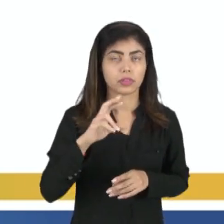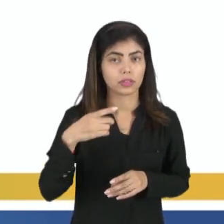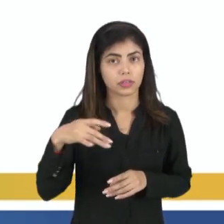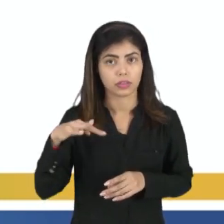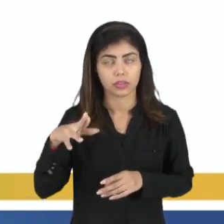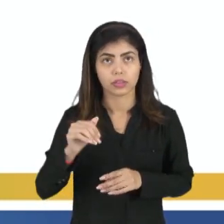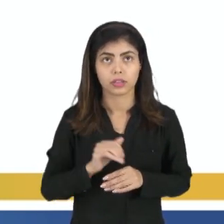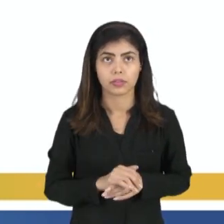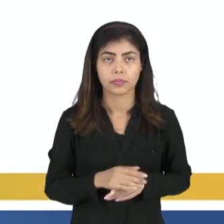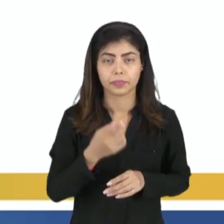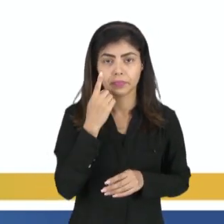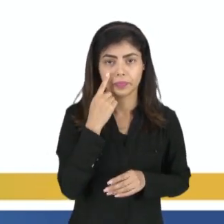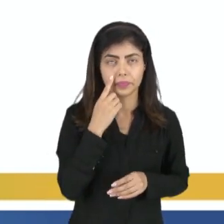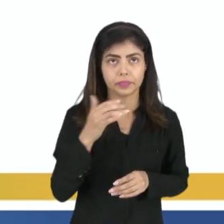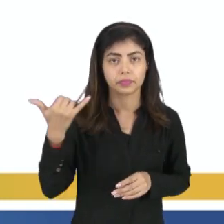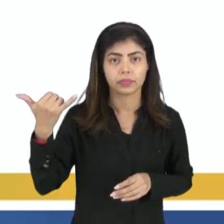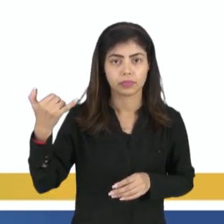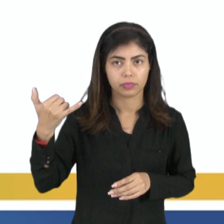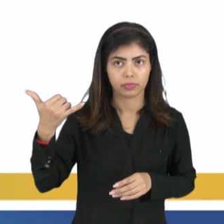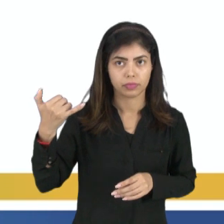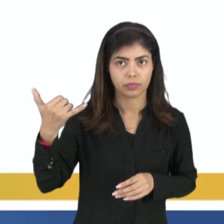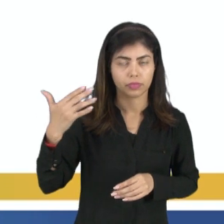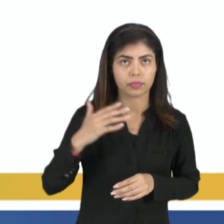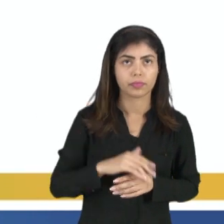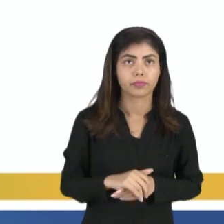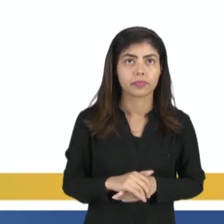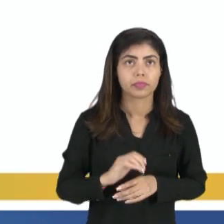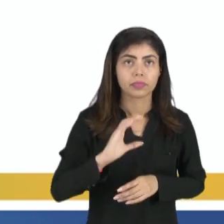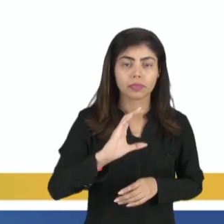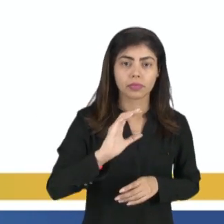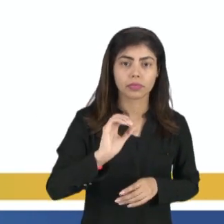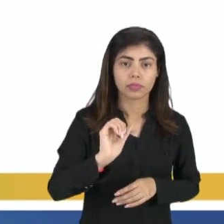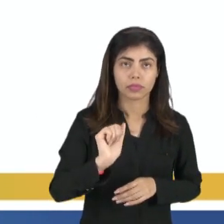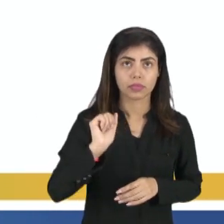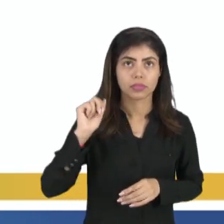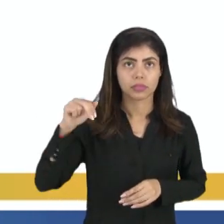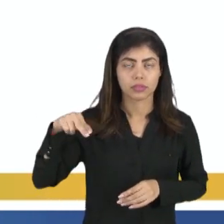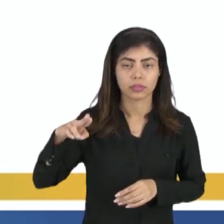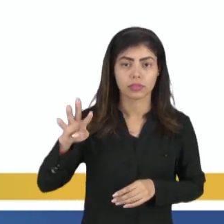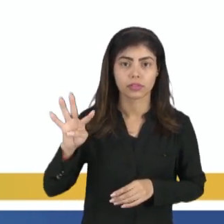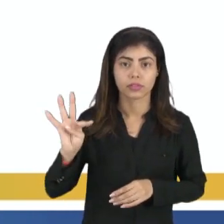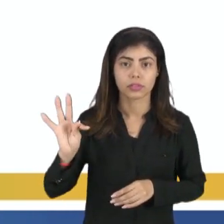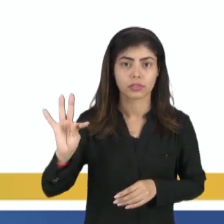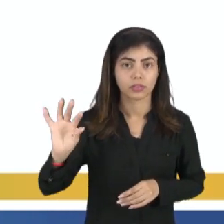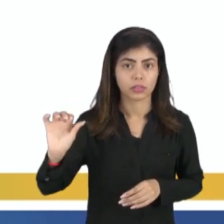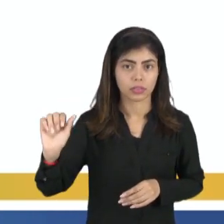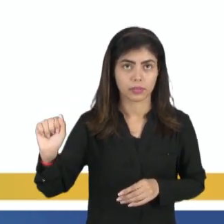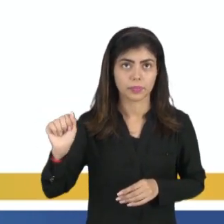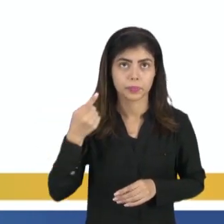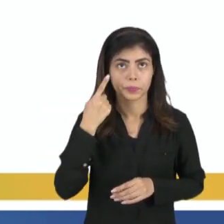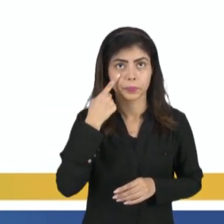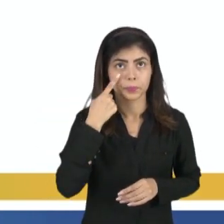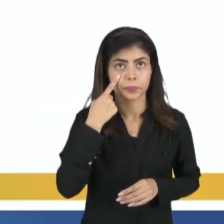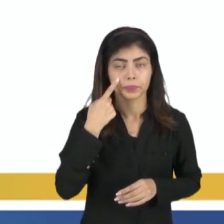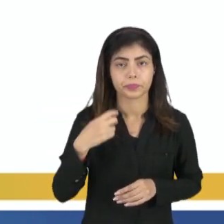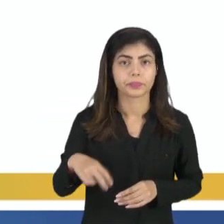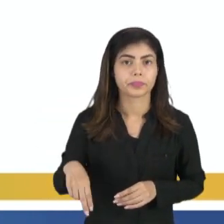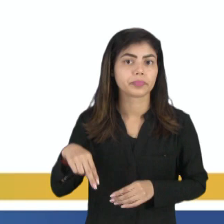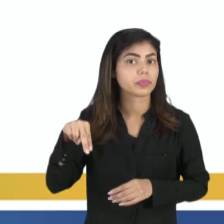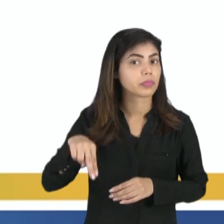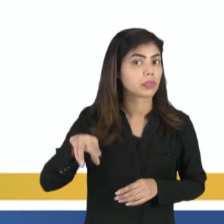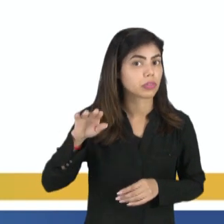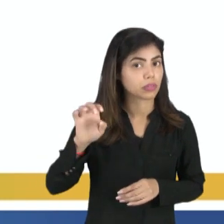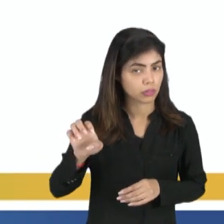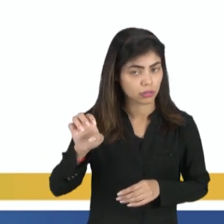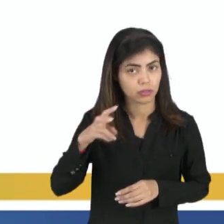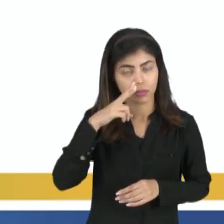paroxítona veja o exemplo caneta a seta e observem caneta